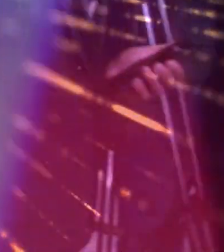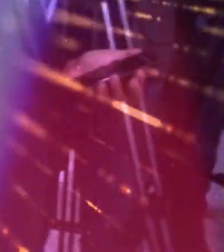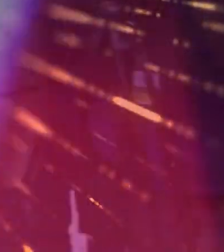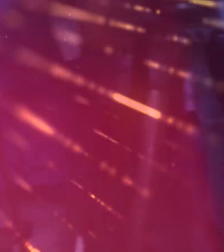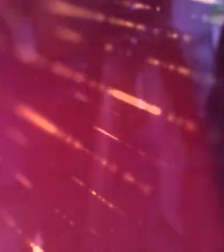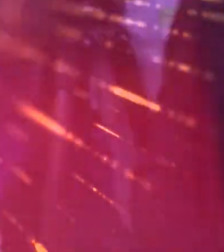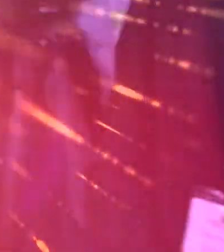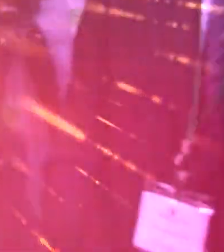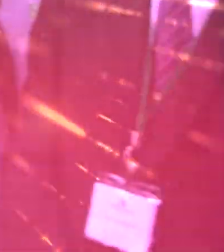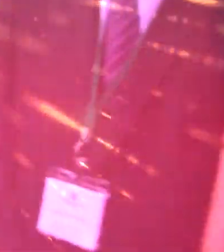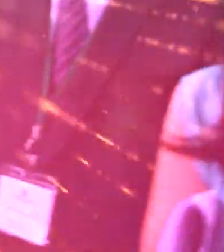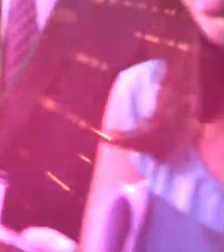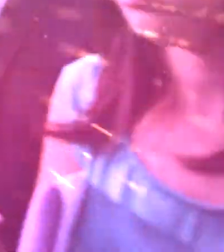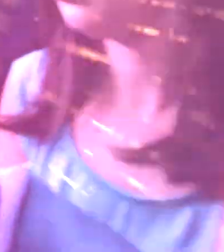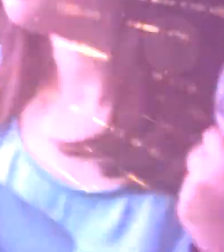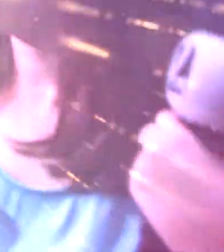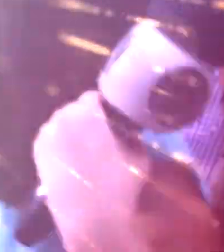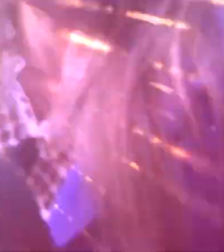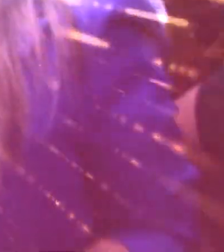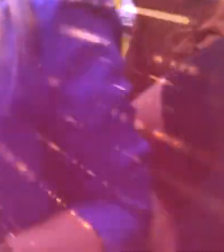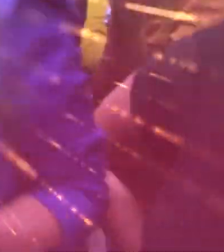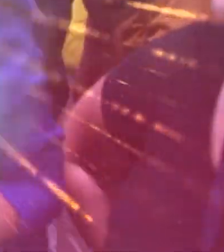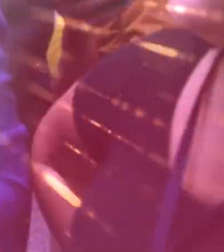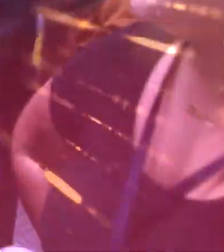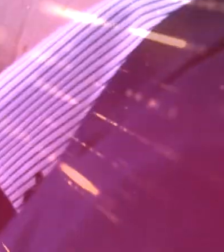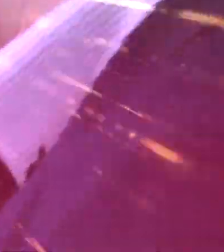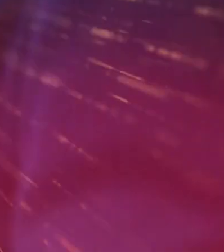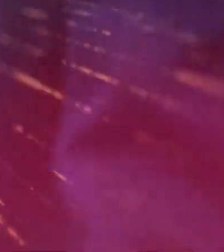Somos comunicação.